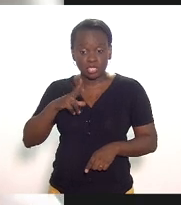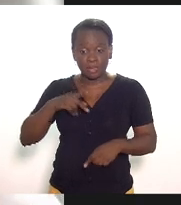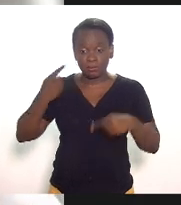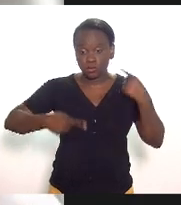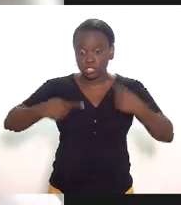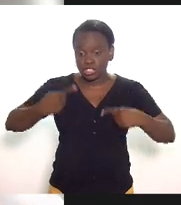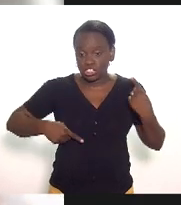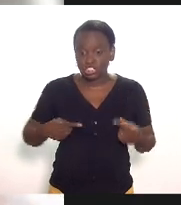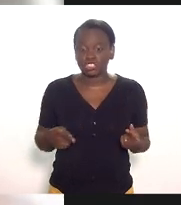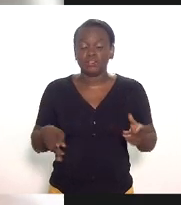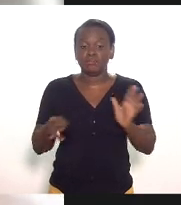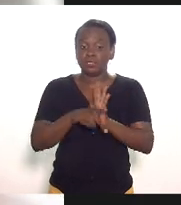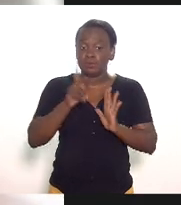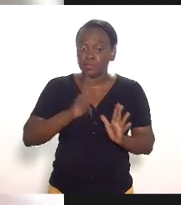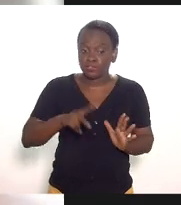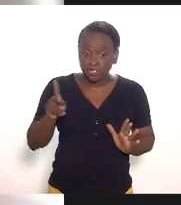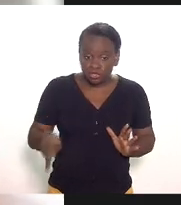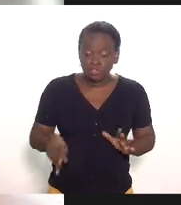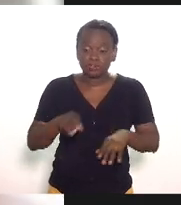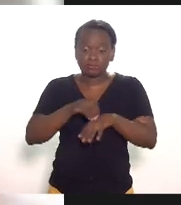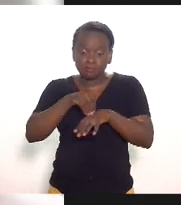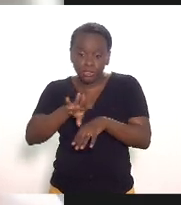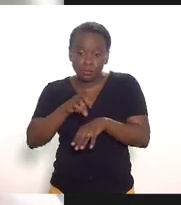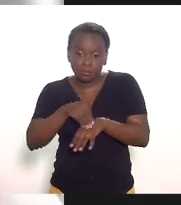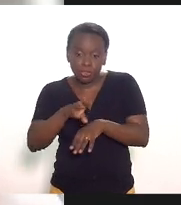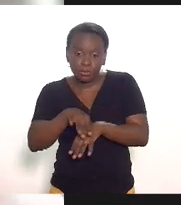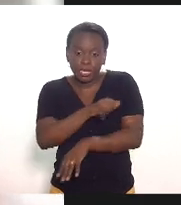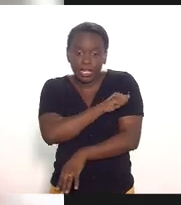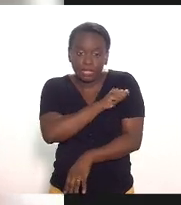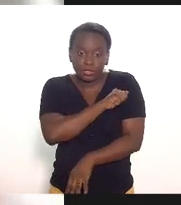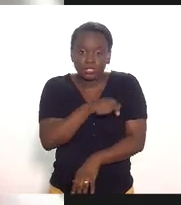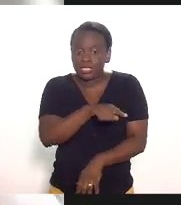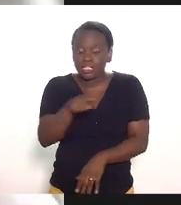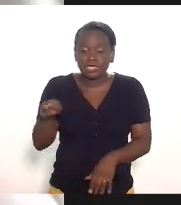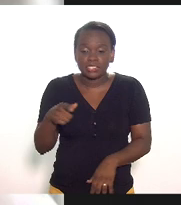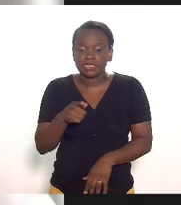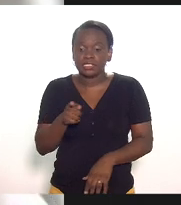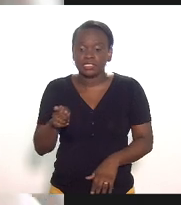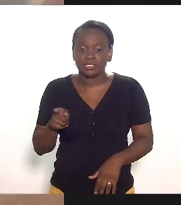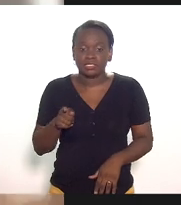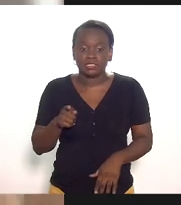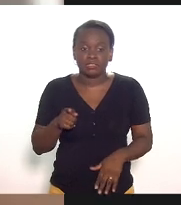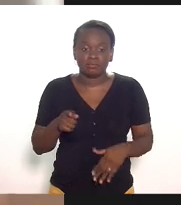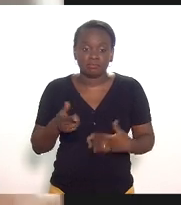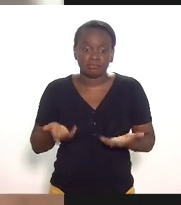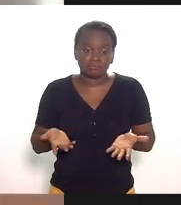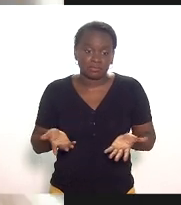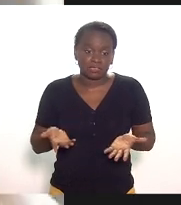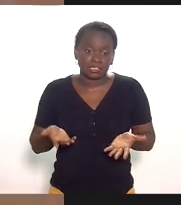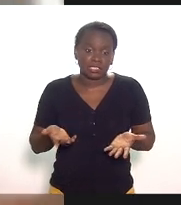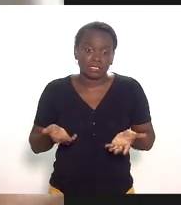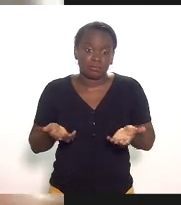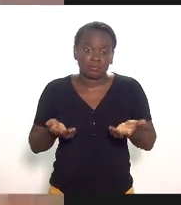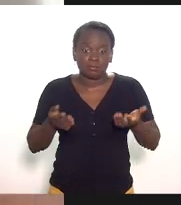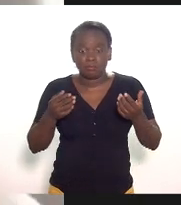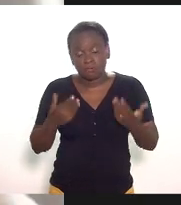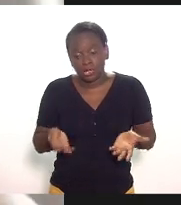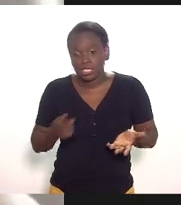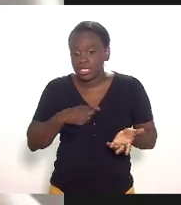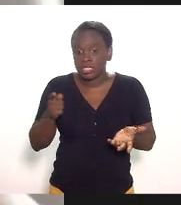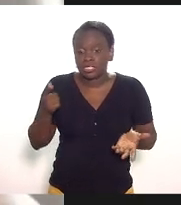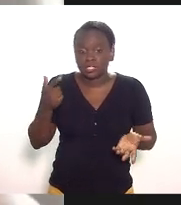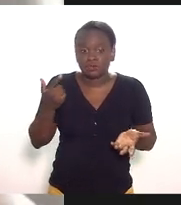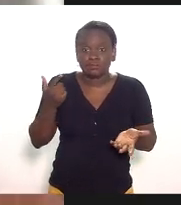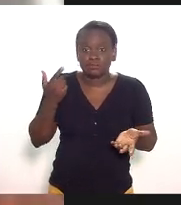políticas, do professor para os alunos que estão numa condição ali, eu talvez dissesse de